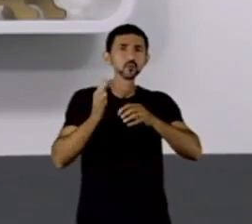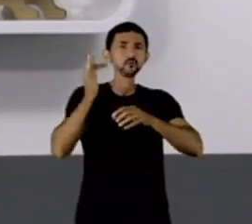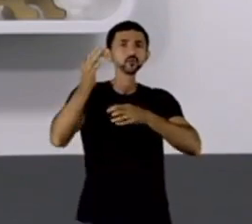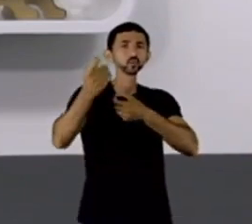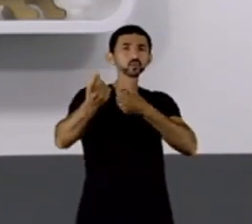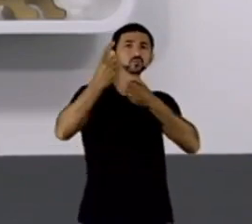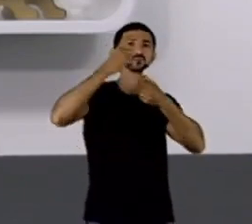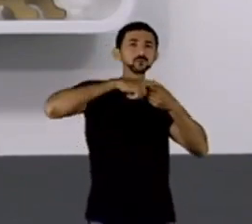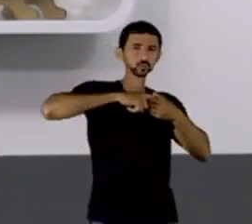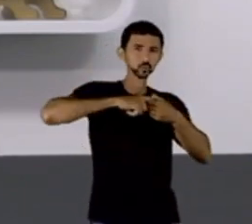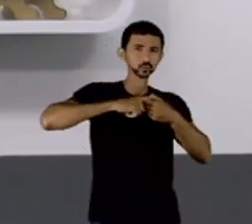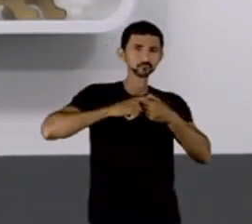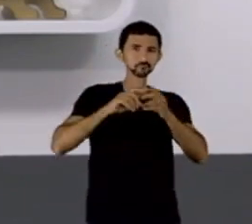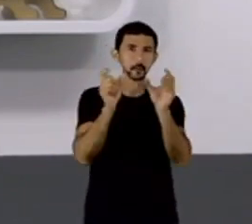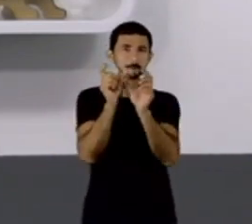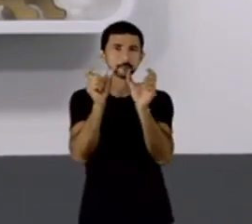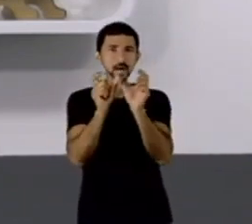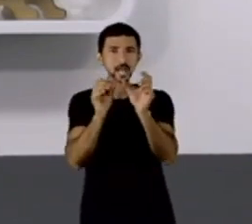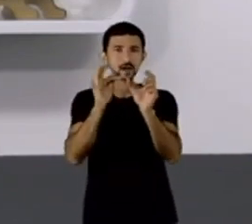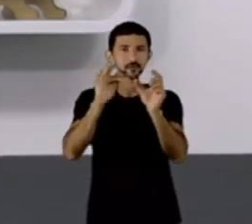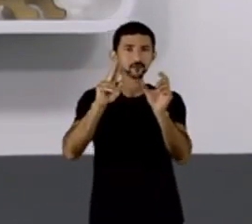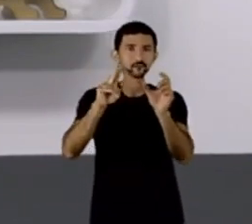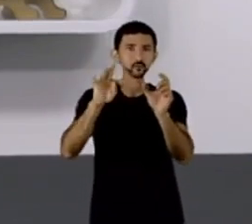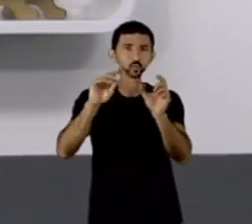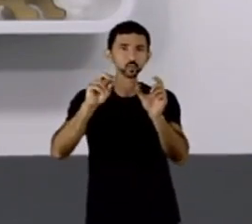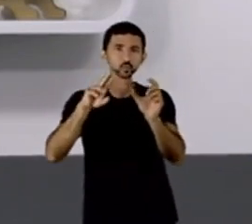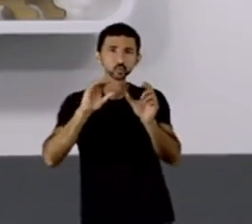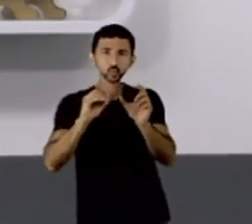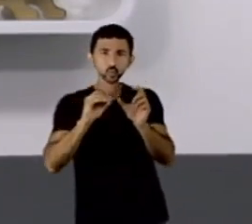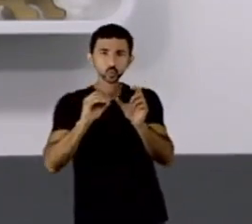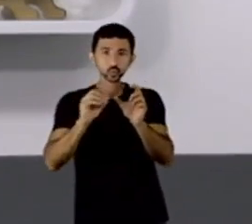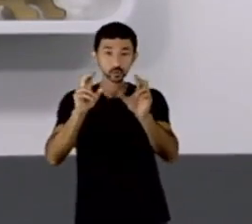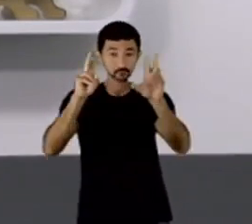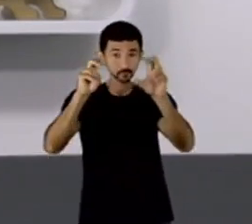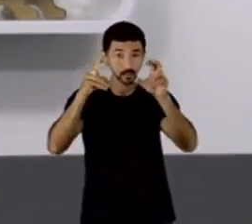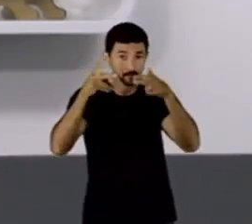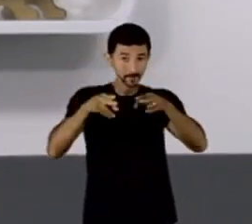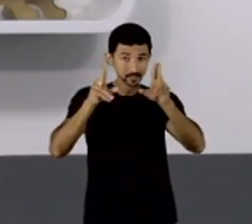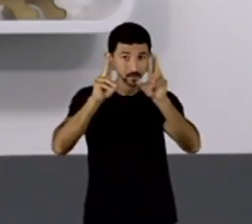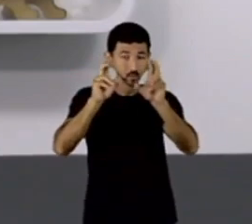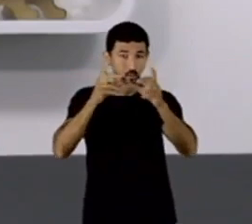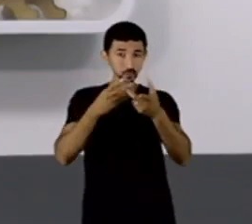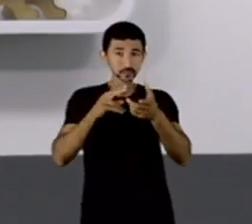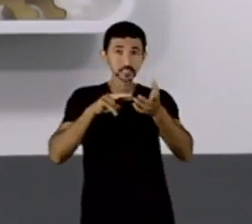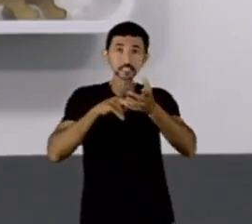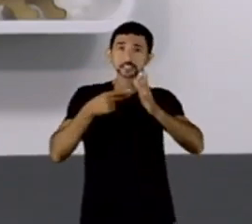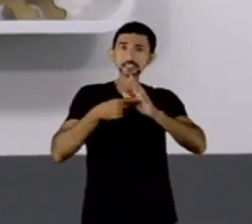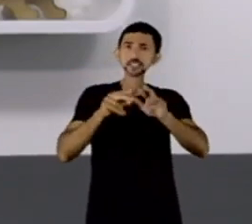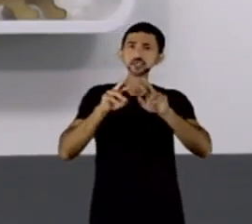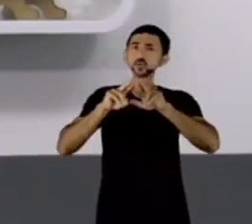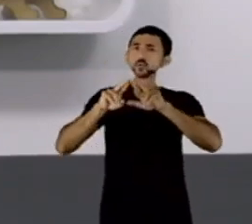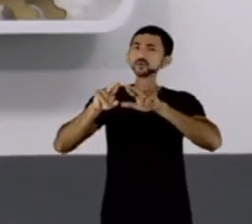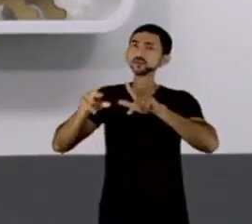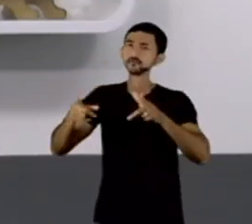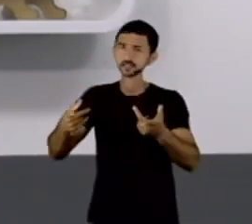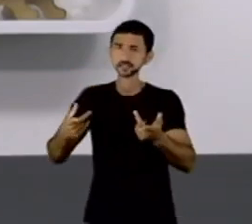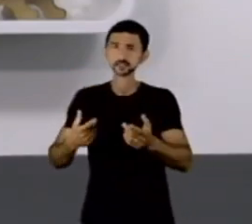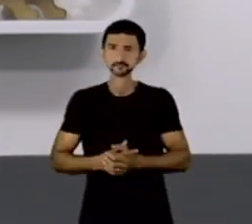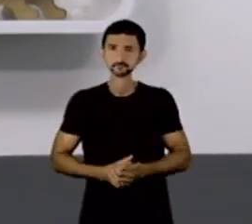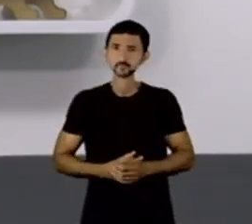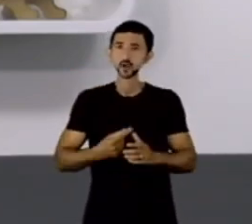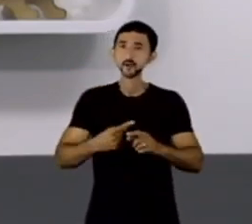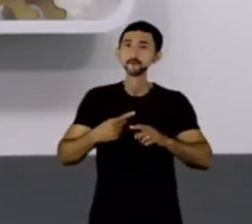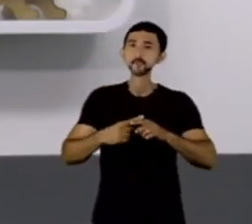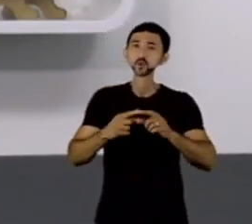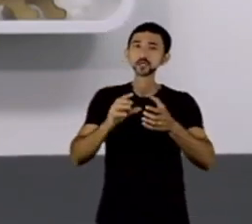A expressão do futuro, que é a mesma que você viu lá no título, ela tem um sentido diferente porque ela vai